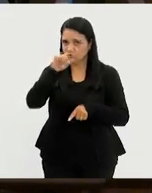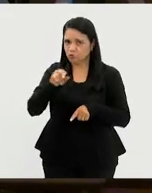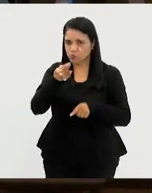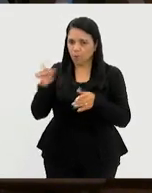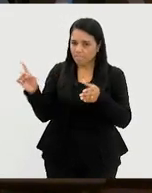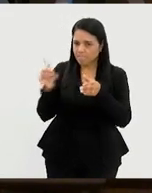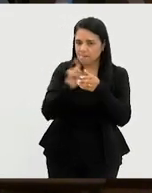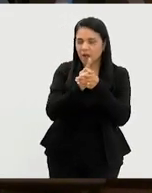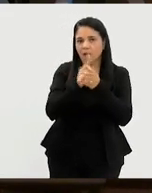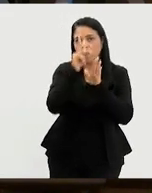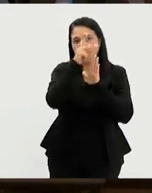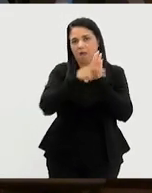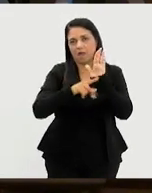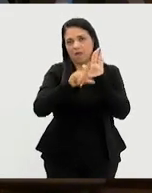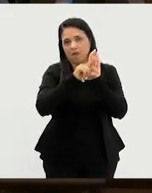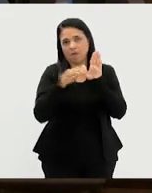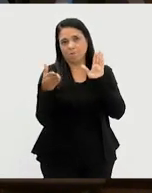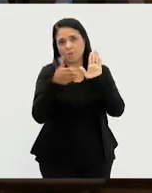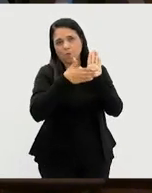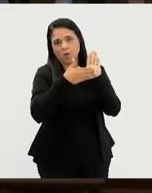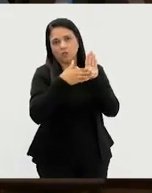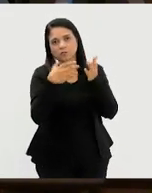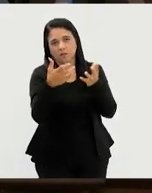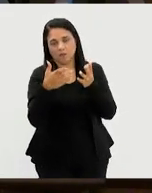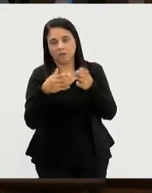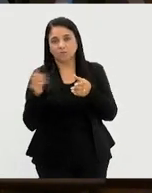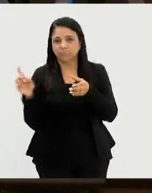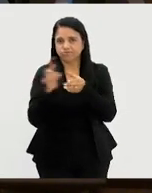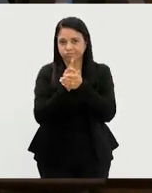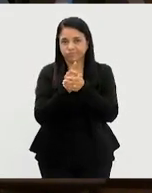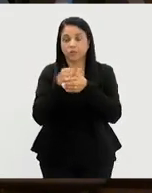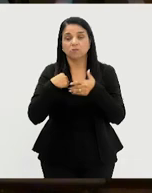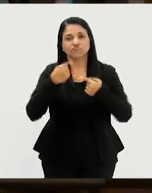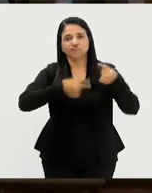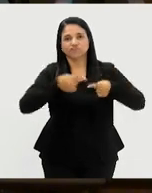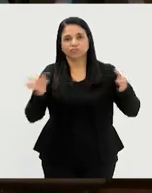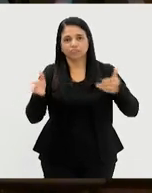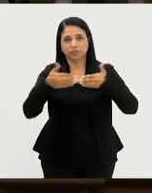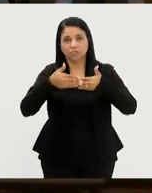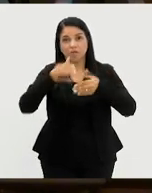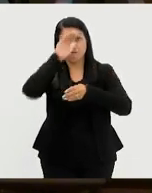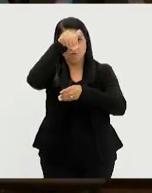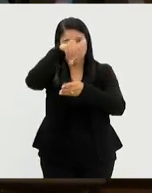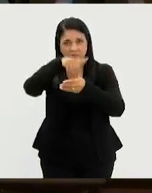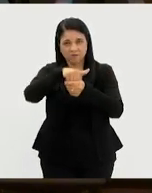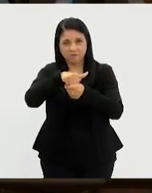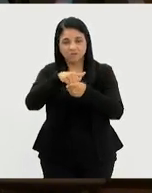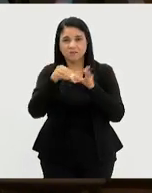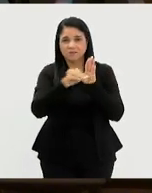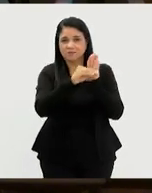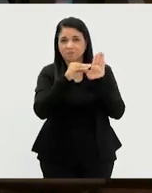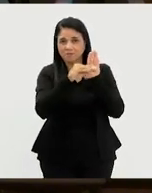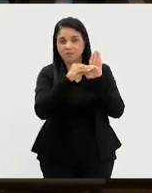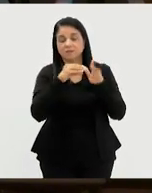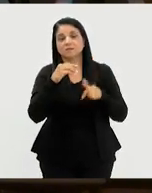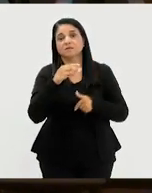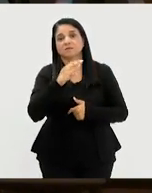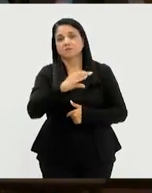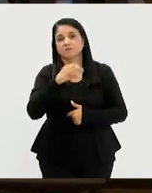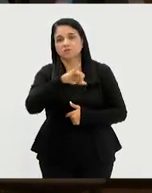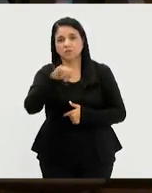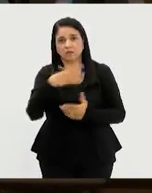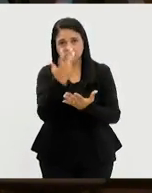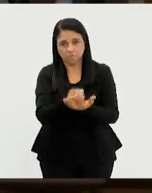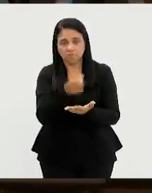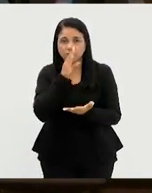maravilhosa eh não havendo que quera discutir encerrada a discussão e votação as emendas da ccj senhores que aprova permane como